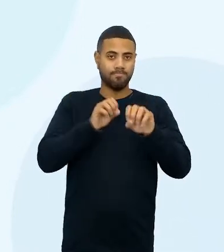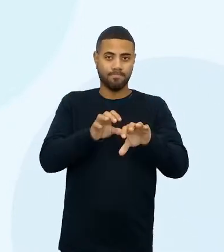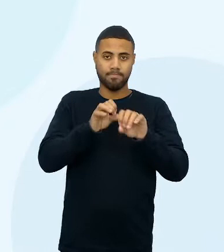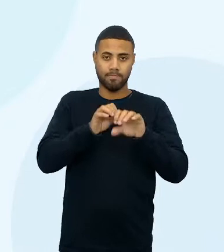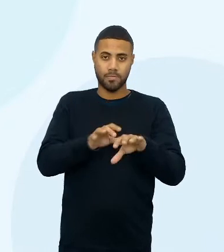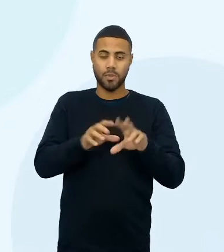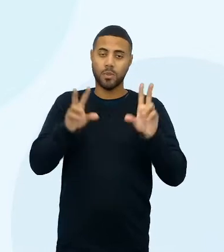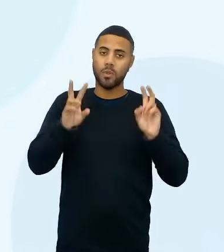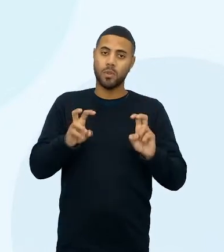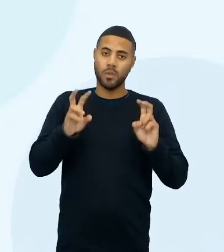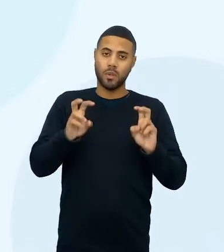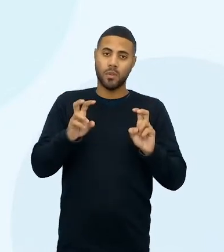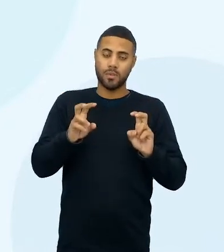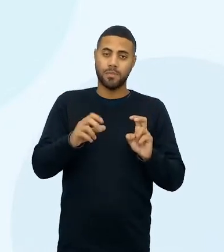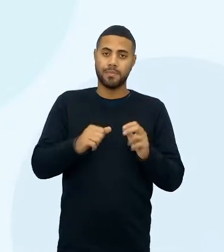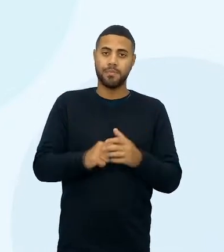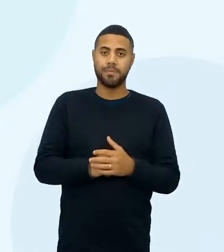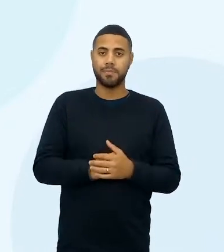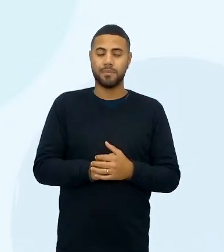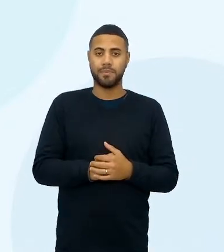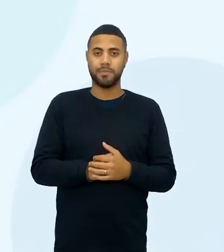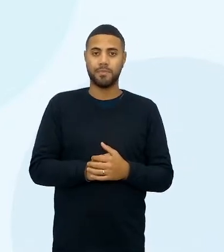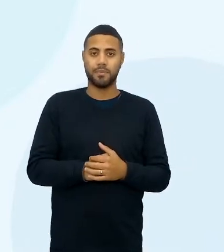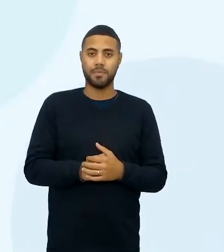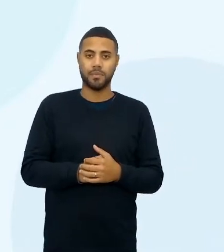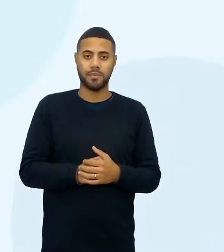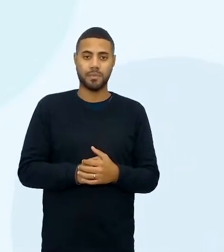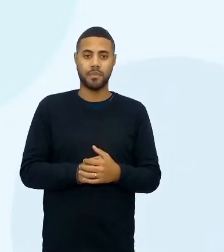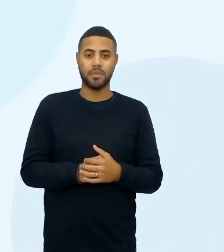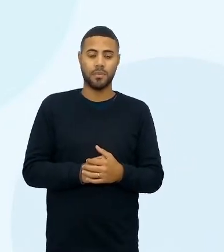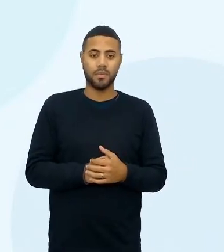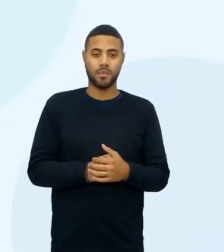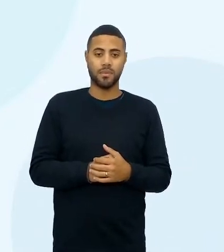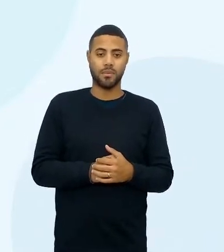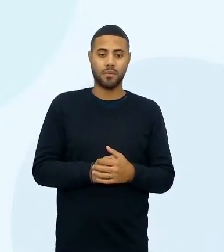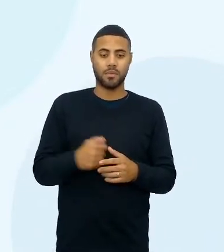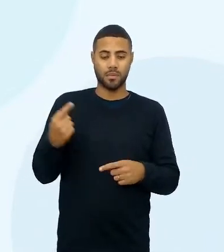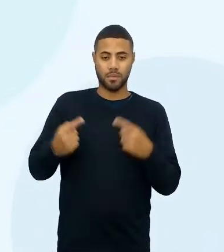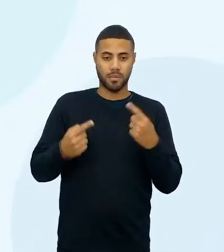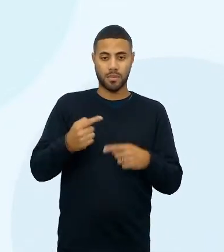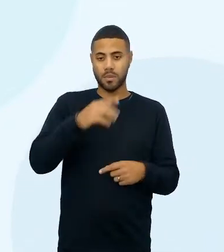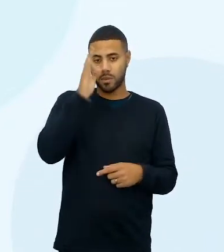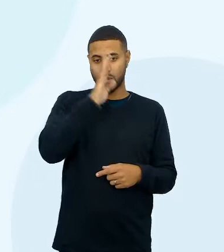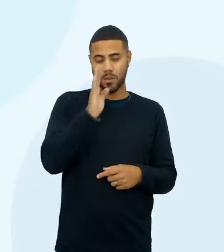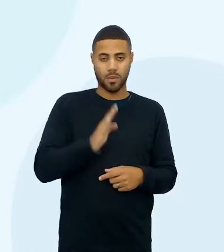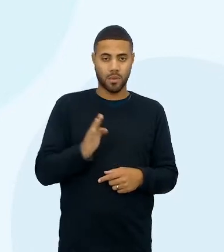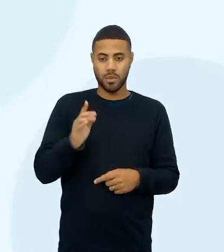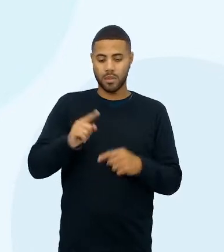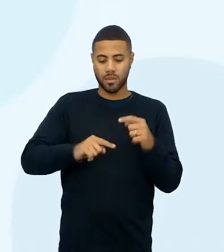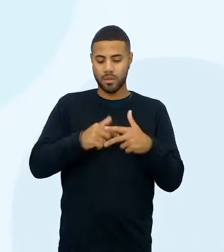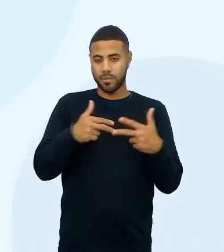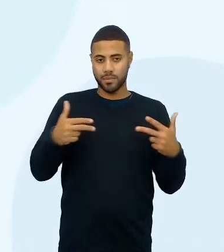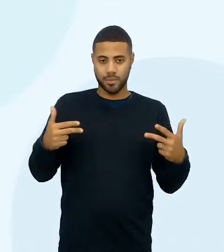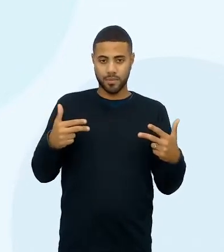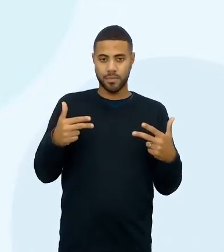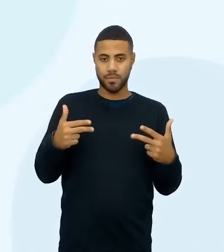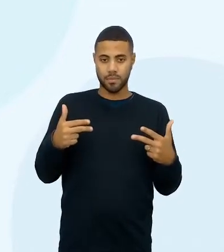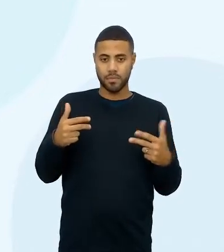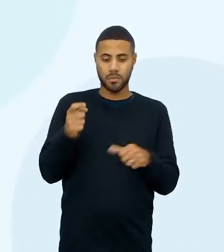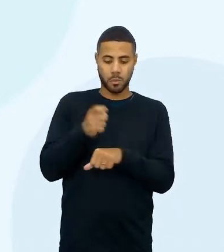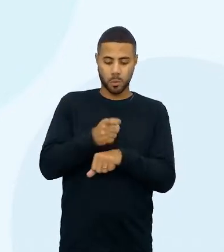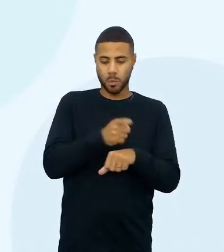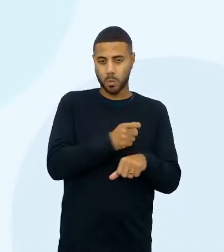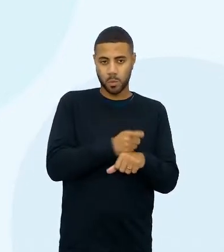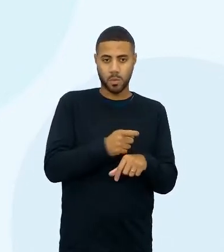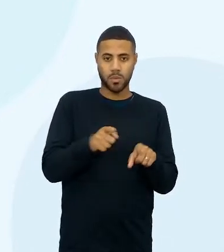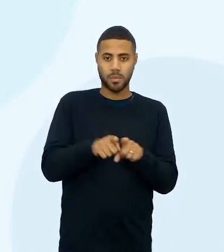abordamos e recordamos alguns itens da Política Nacional de Resíduos Sólidos, e vamos continuar falando